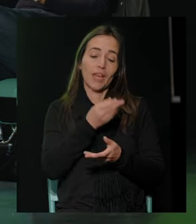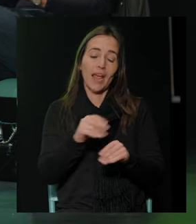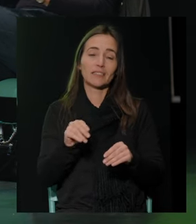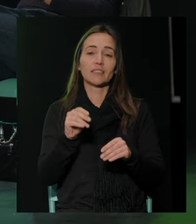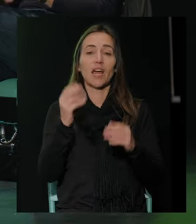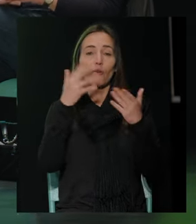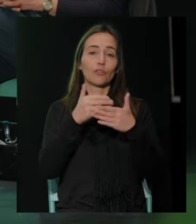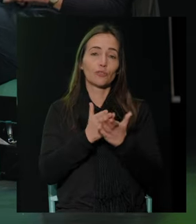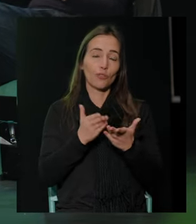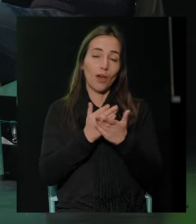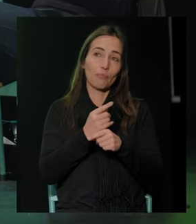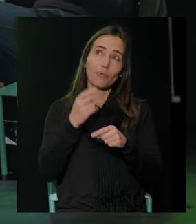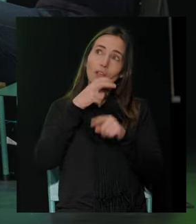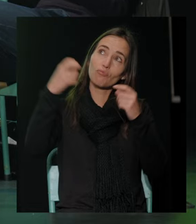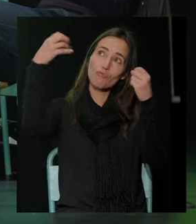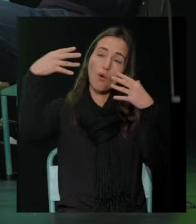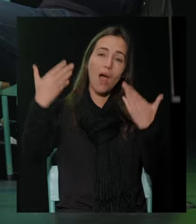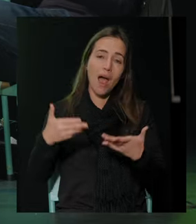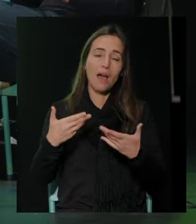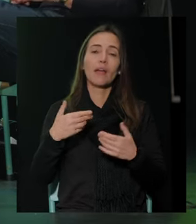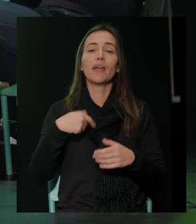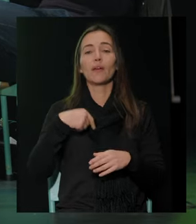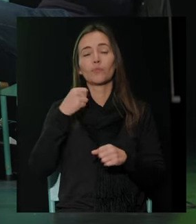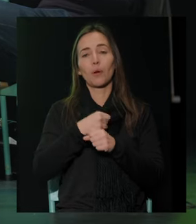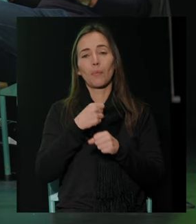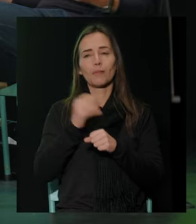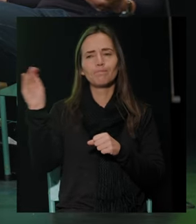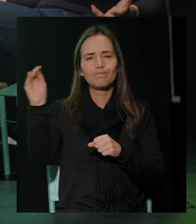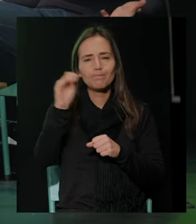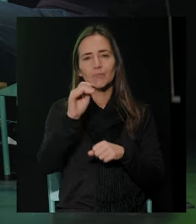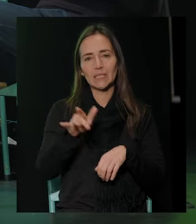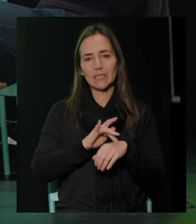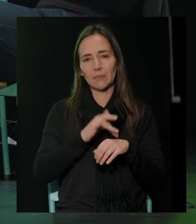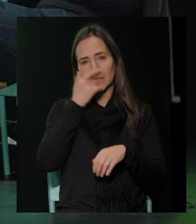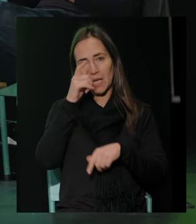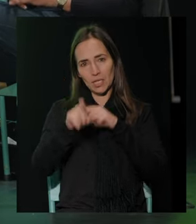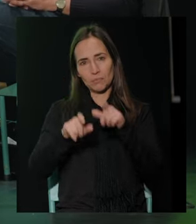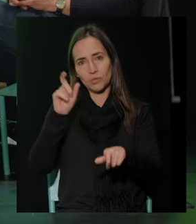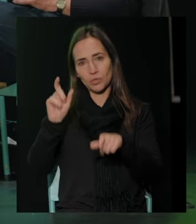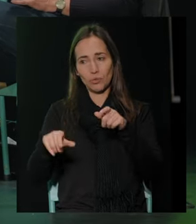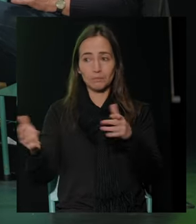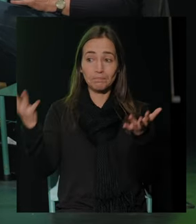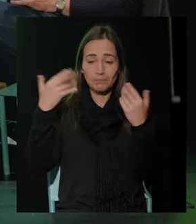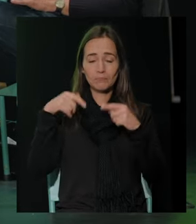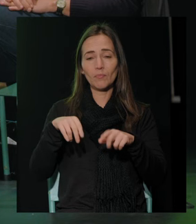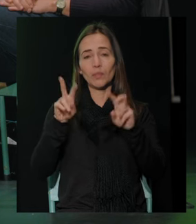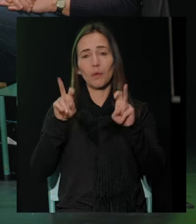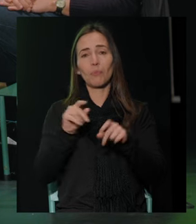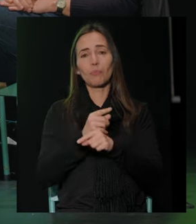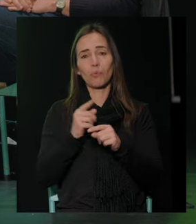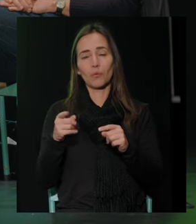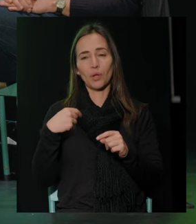o meu trabalho foi muito no sentido da sensibilização das pessoas e de as convocar para estas matérias, porque acho que